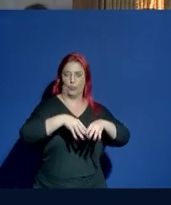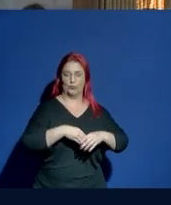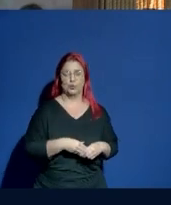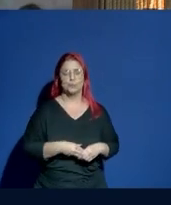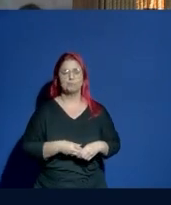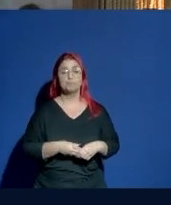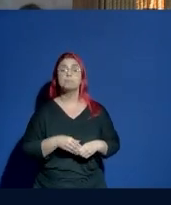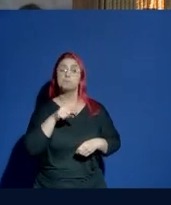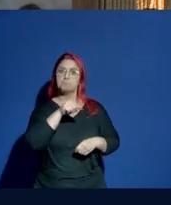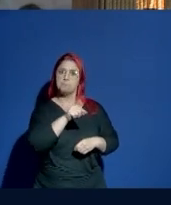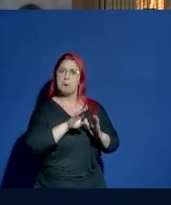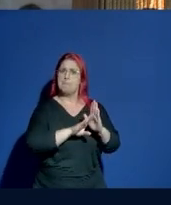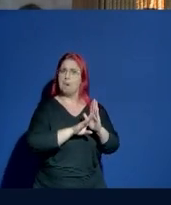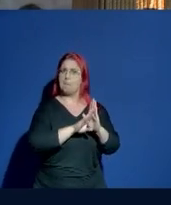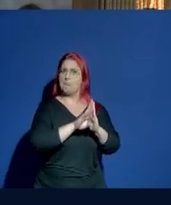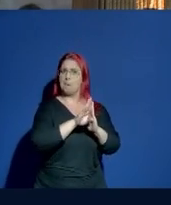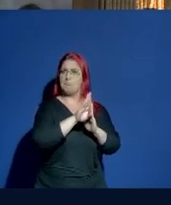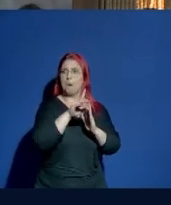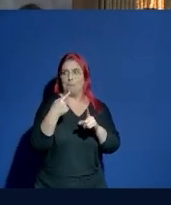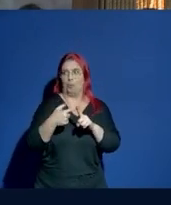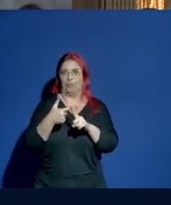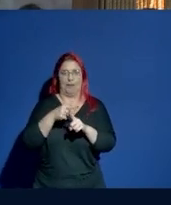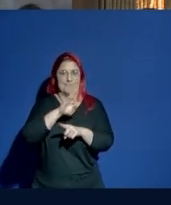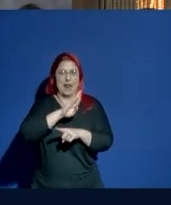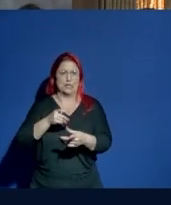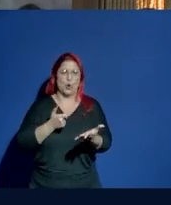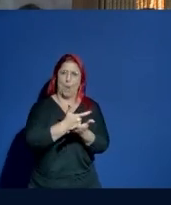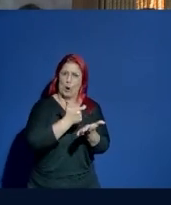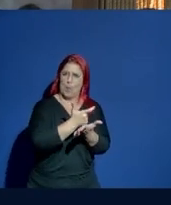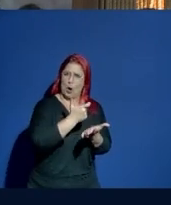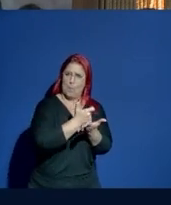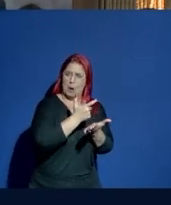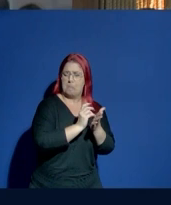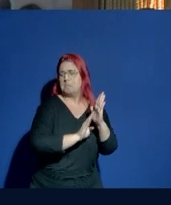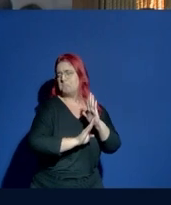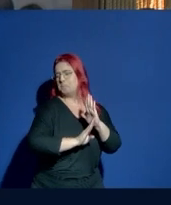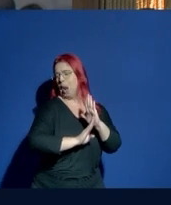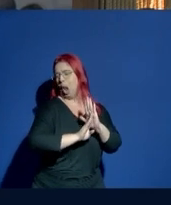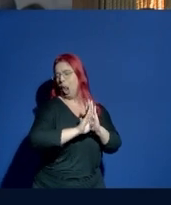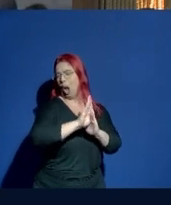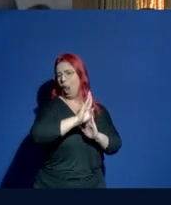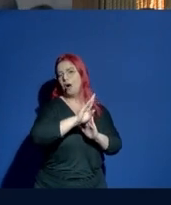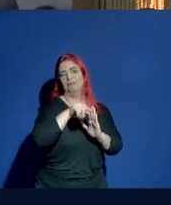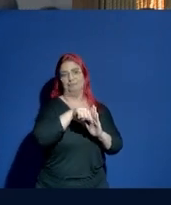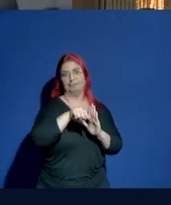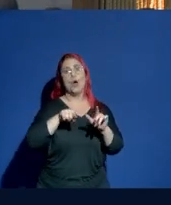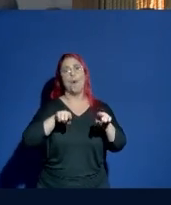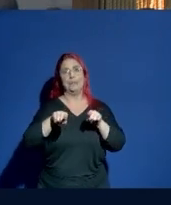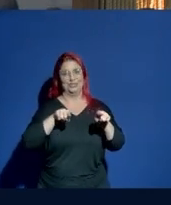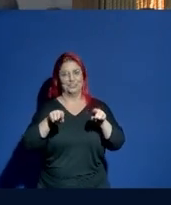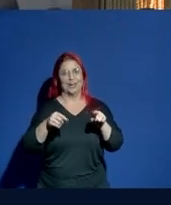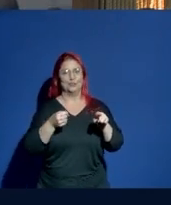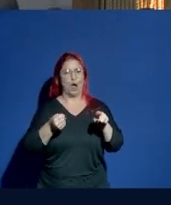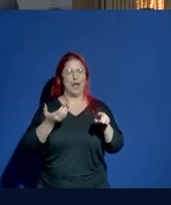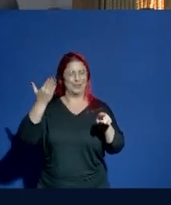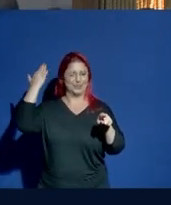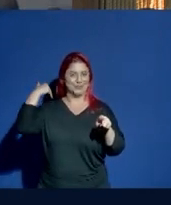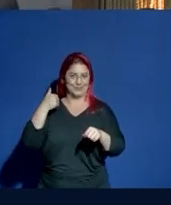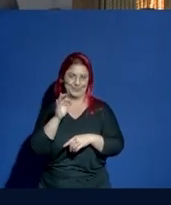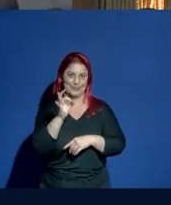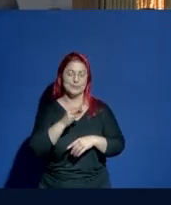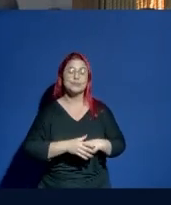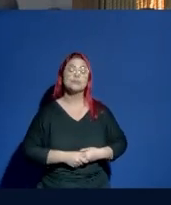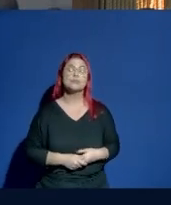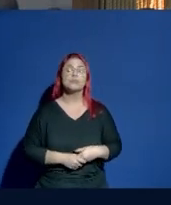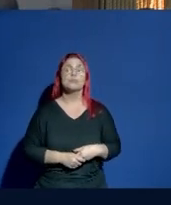provavelmente é o que mais vem crescendo em termos de consumo no mercado brasileiro, né, a proteína que ganhou muita competitividade, né, nos últimos anos. E